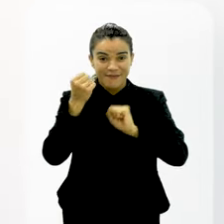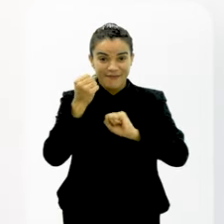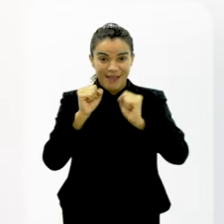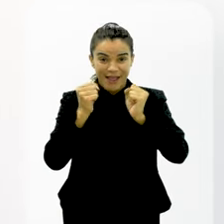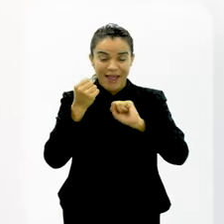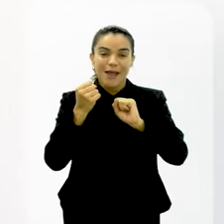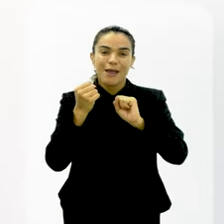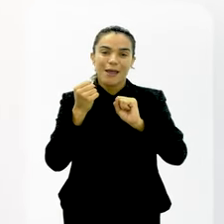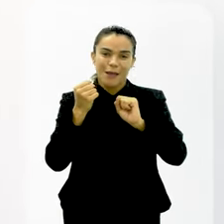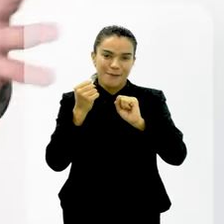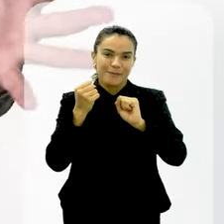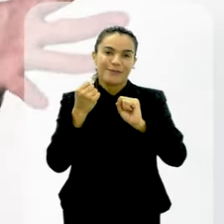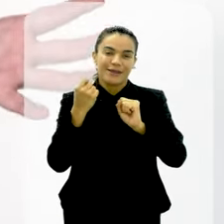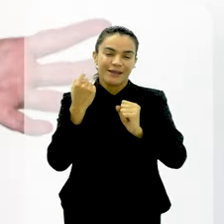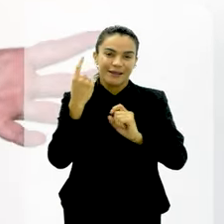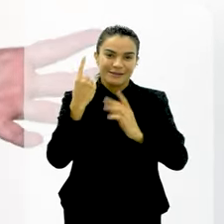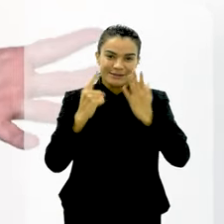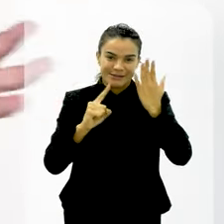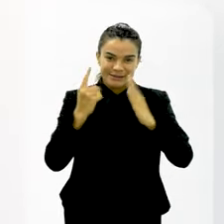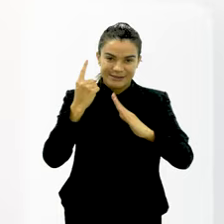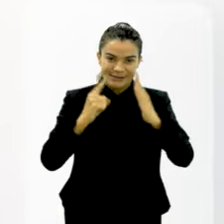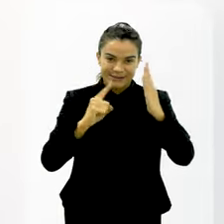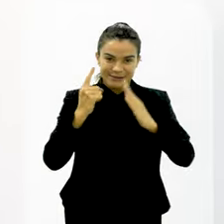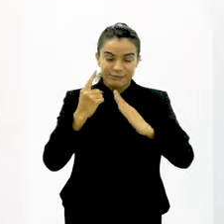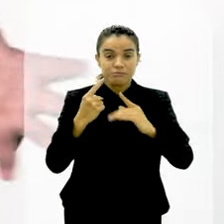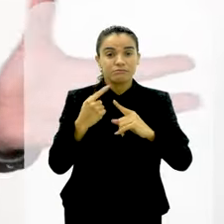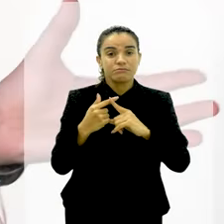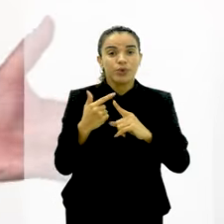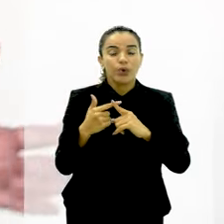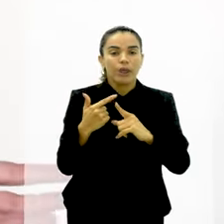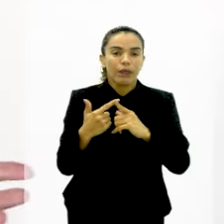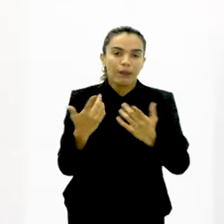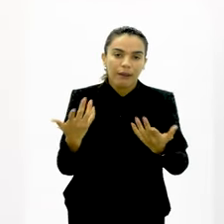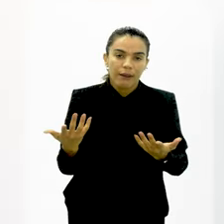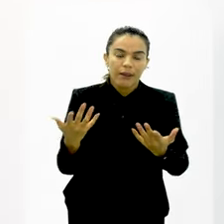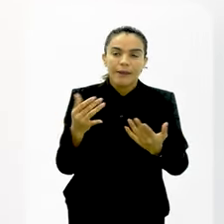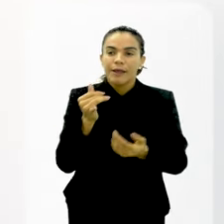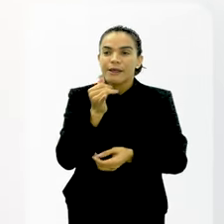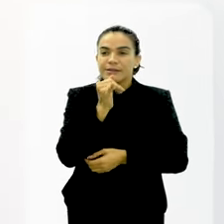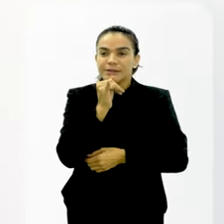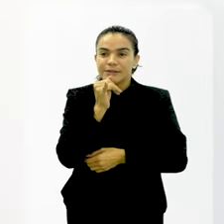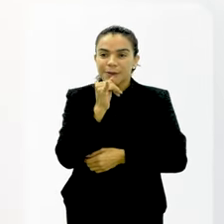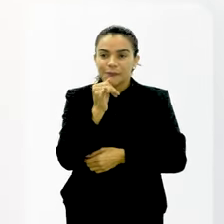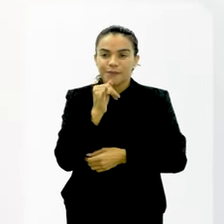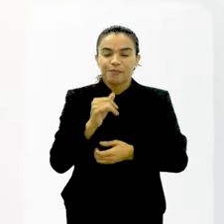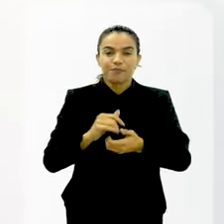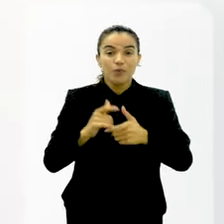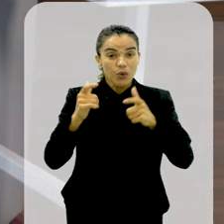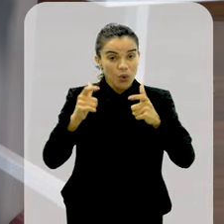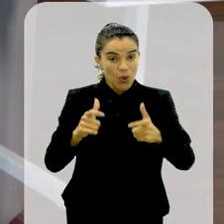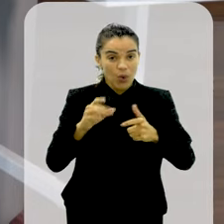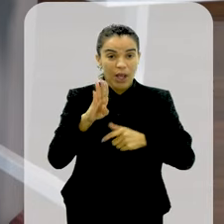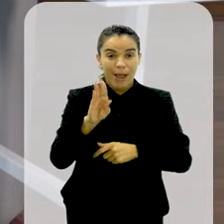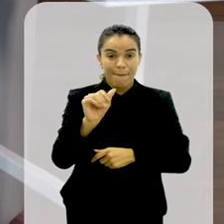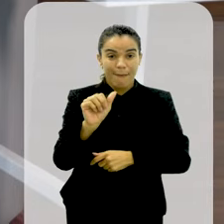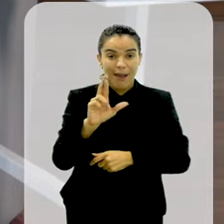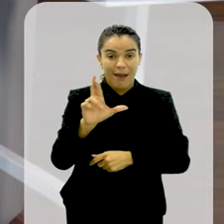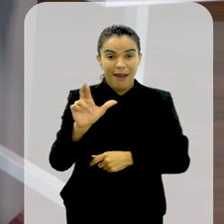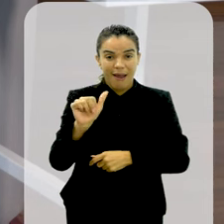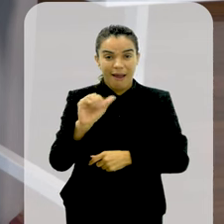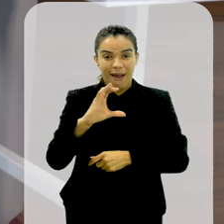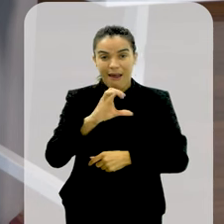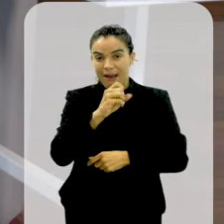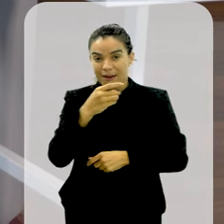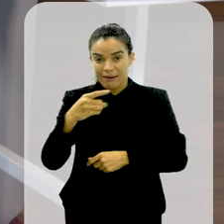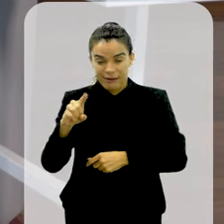tem a oportunidade de abrir o barracão sempre, porque é uma disputa, né? Mas, por exemplo, esse período agora, que é esse período de